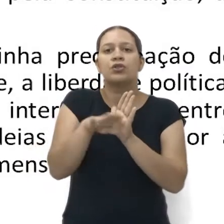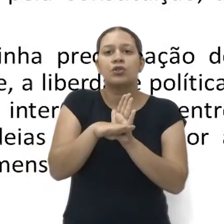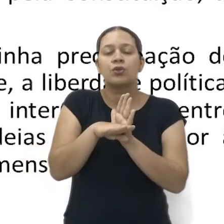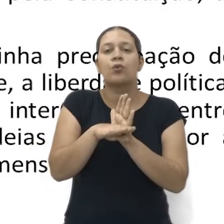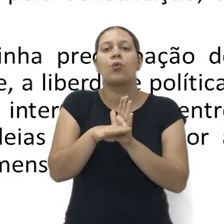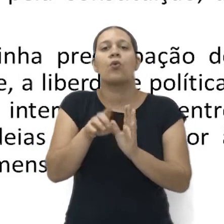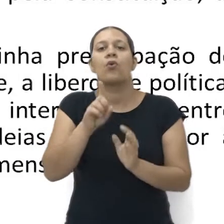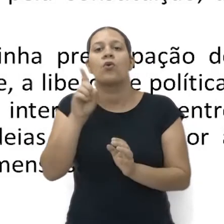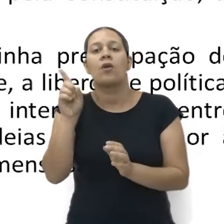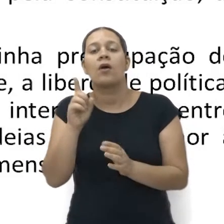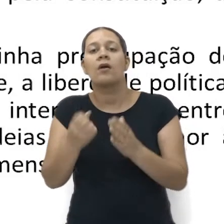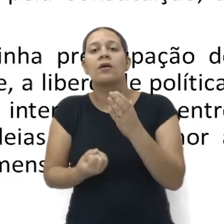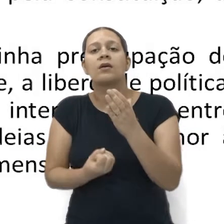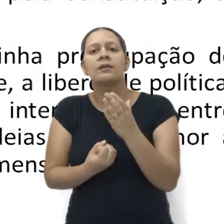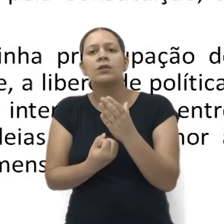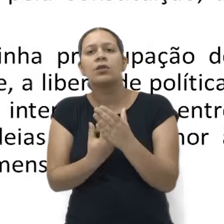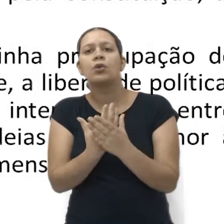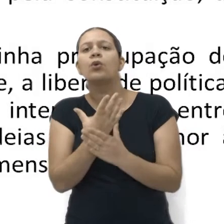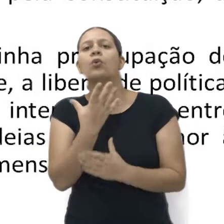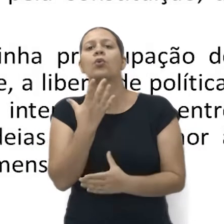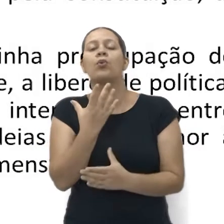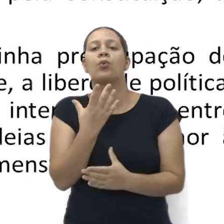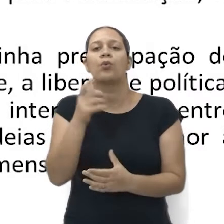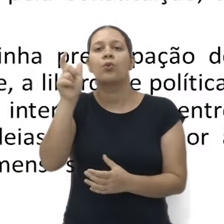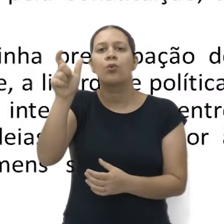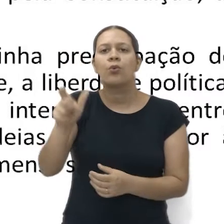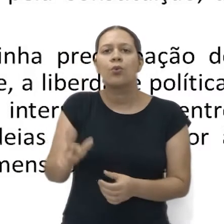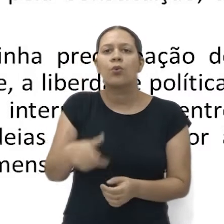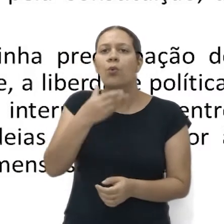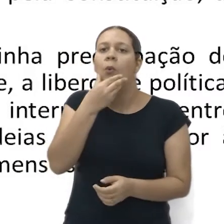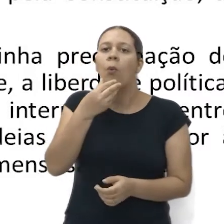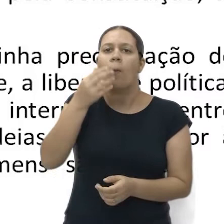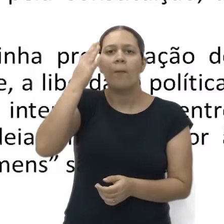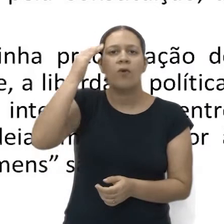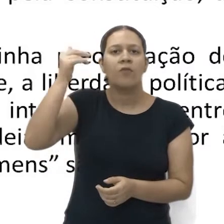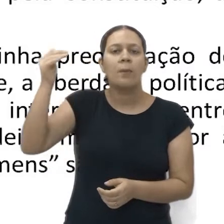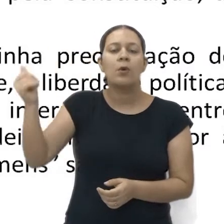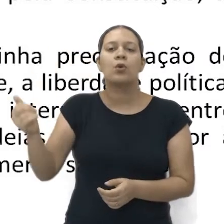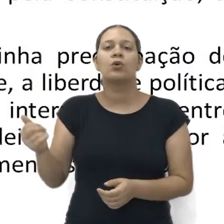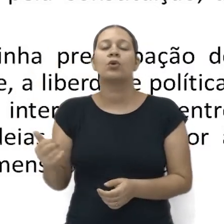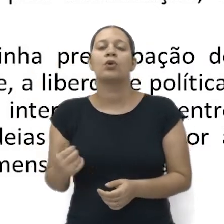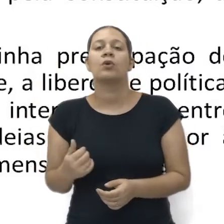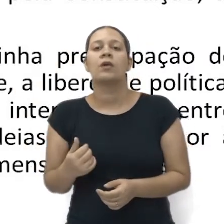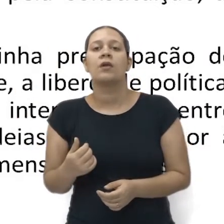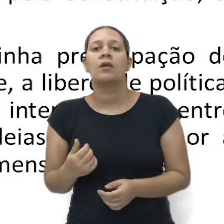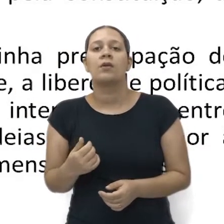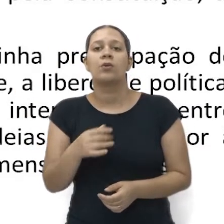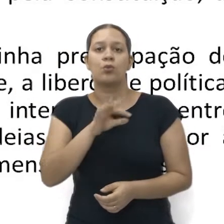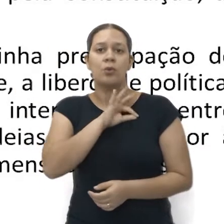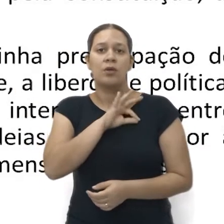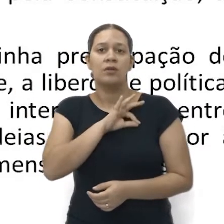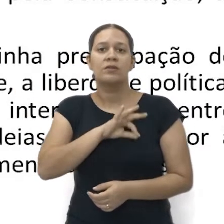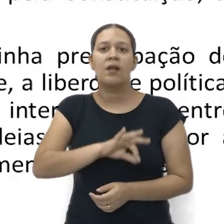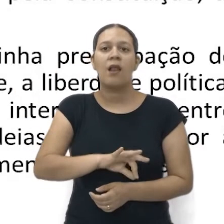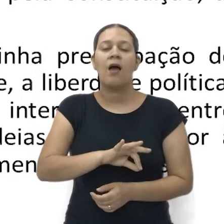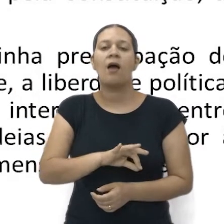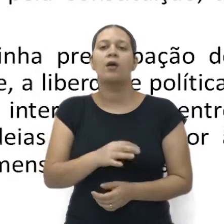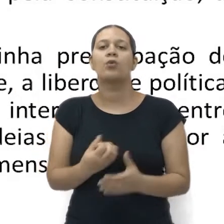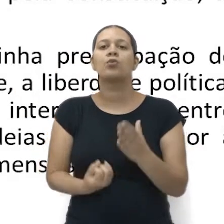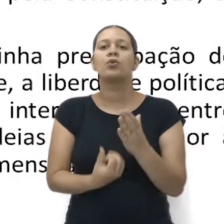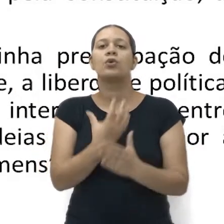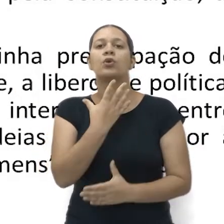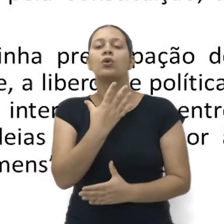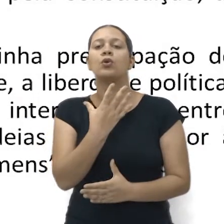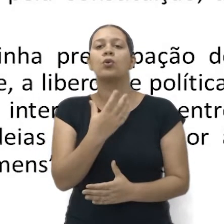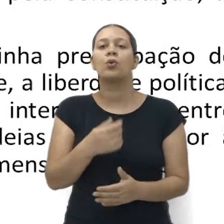Clístenes, criou um negócio bem interessante, que é bom a gente refletir. Ele criou o salário, um pagamento para